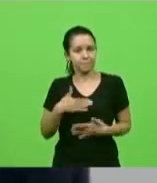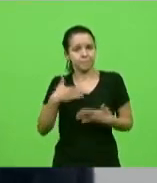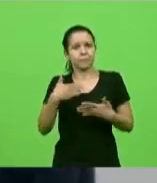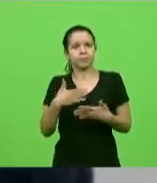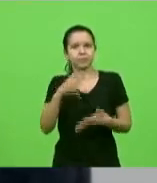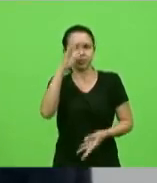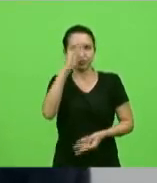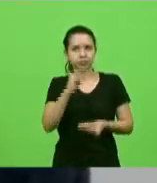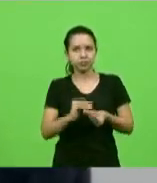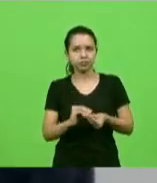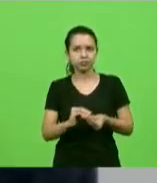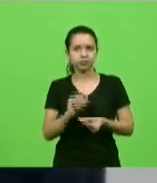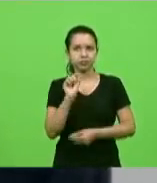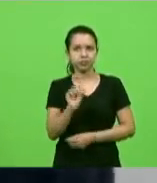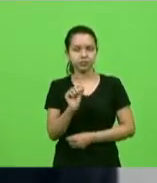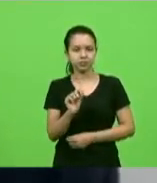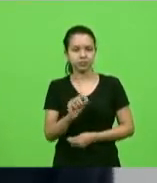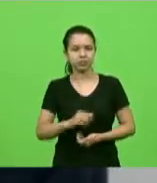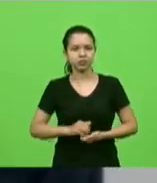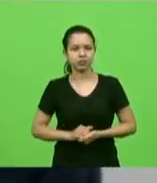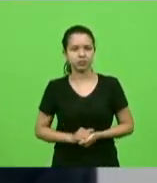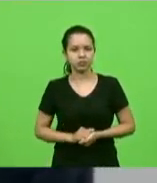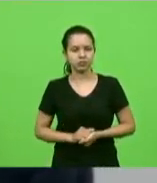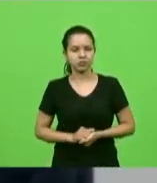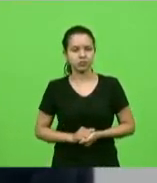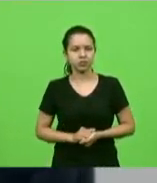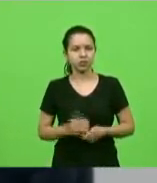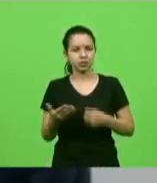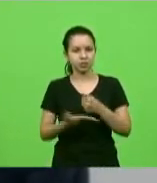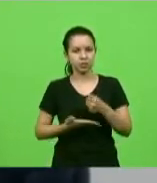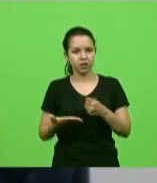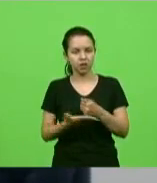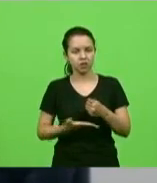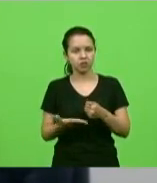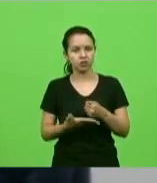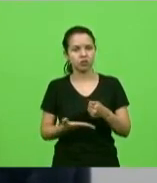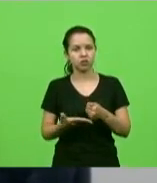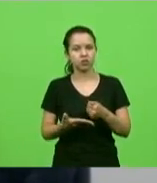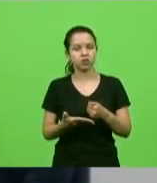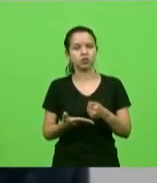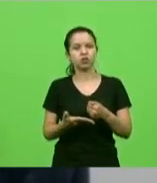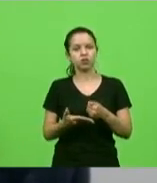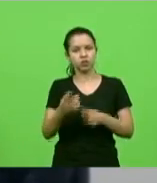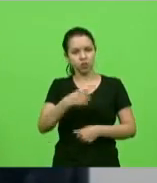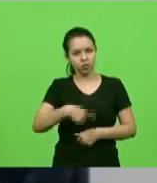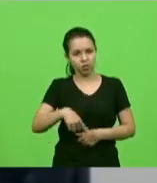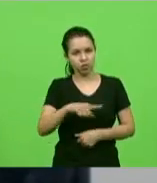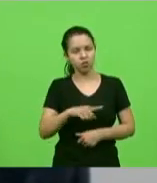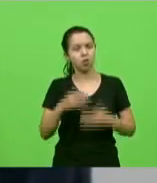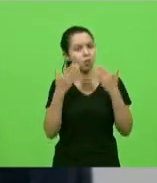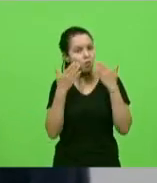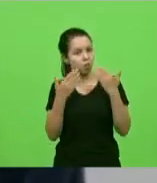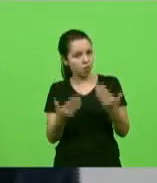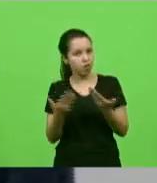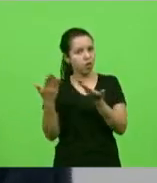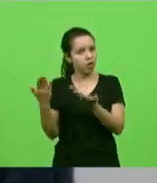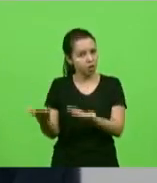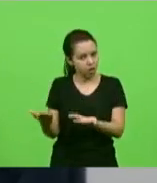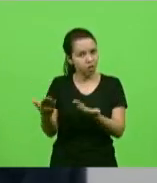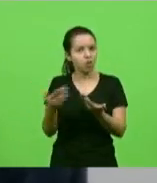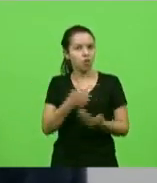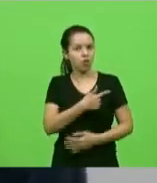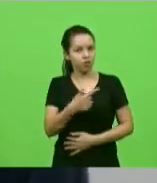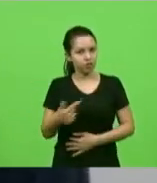concluir, por base mais que razoável, o domínio com que demonstra possuir o senhor governador